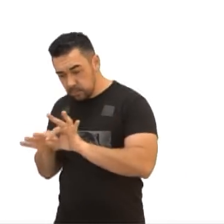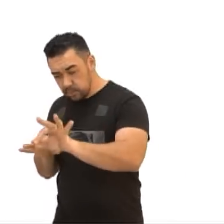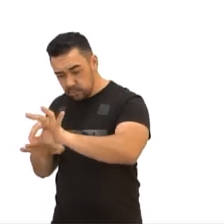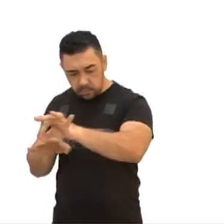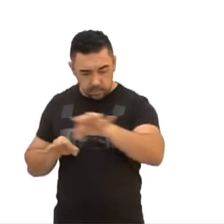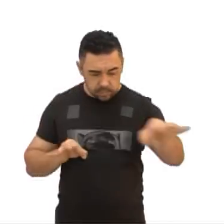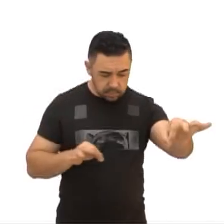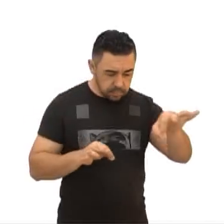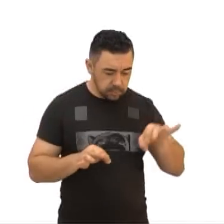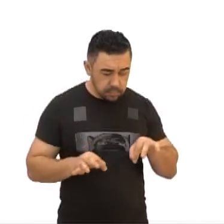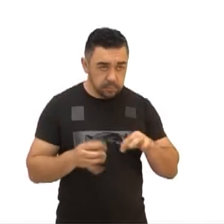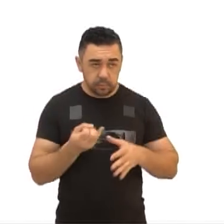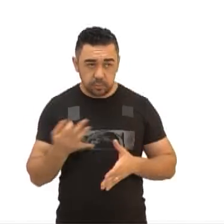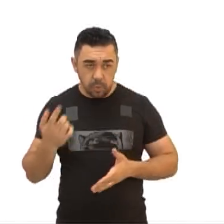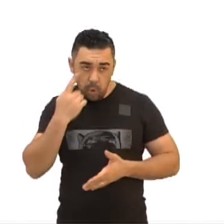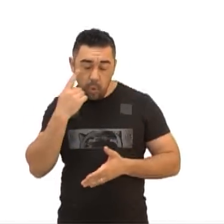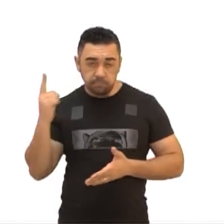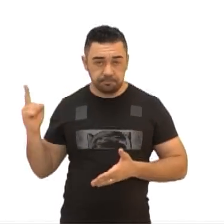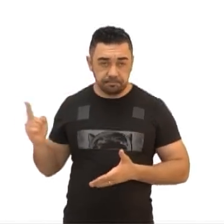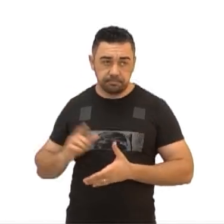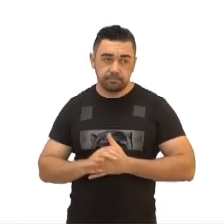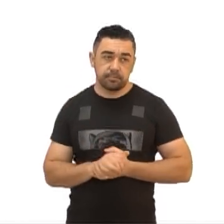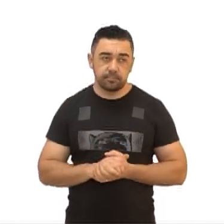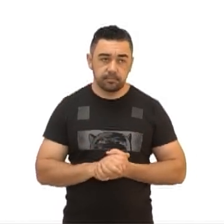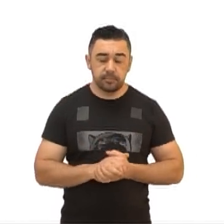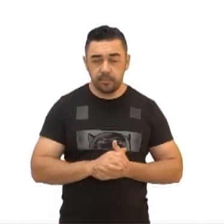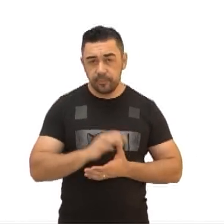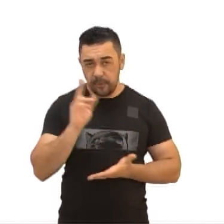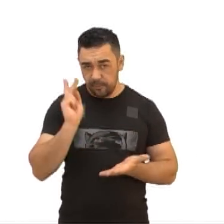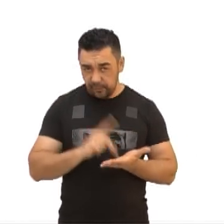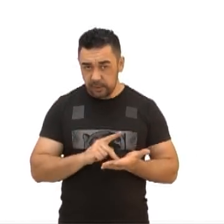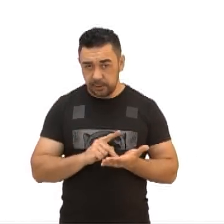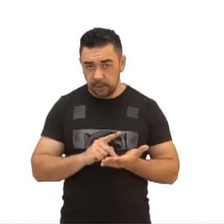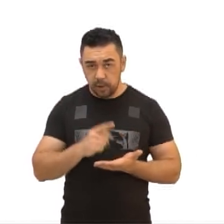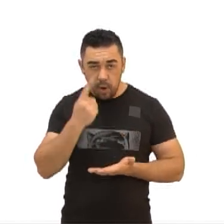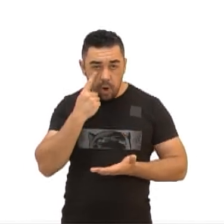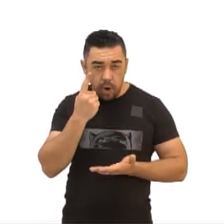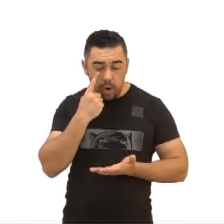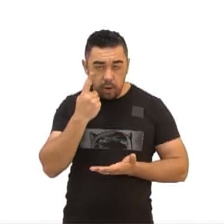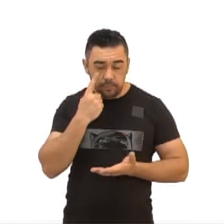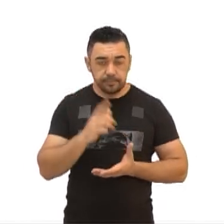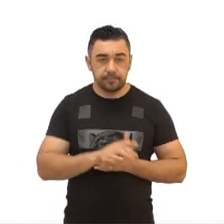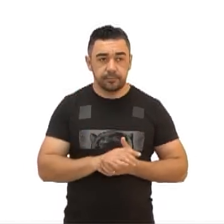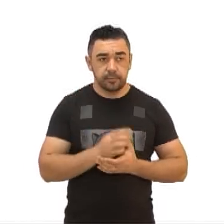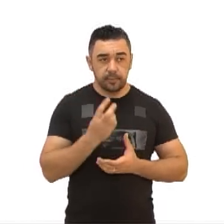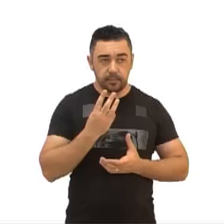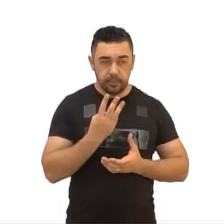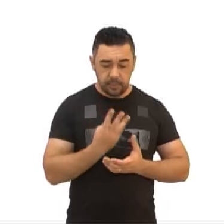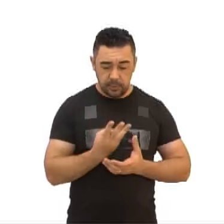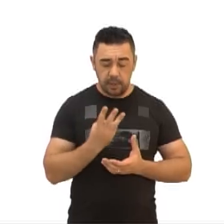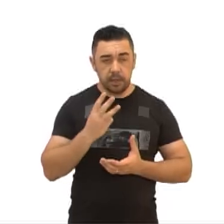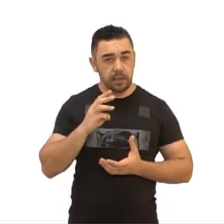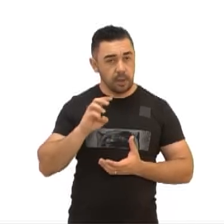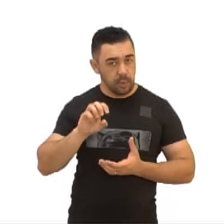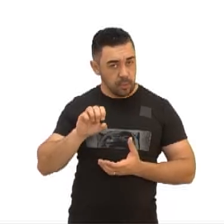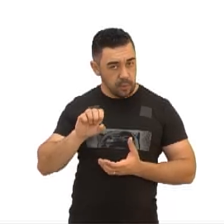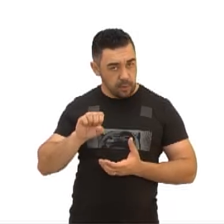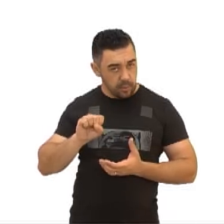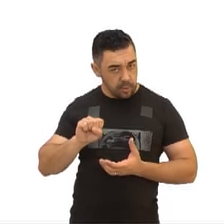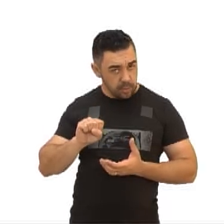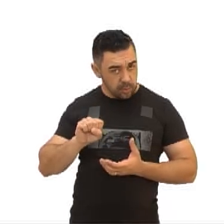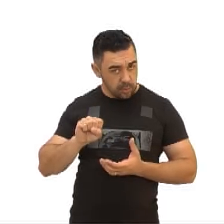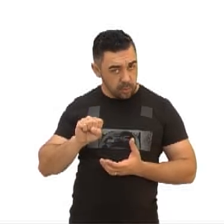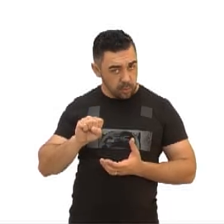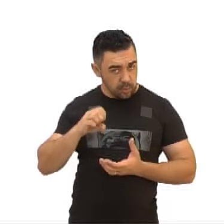quadra. Vamos ver isso então. Então, qual que é o tamanho real? Observe aqui com a professora. Eu tenho lá que ela tem um comprimento, né,